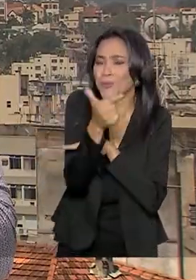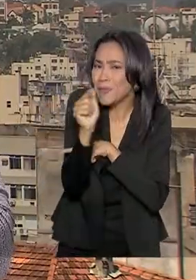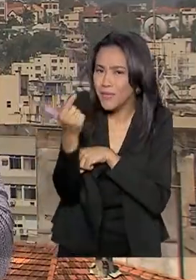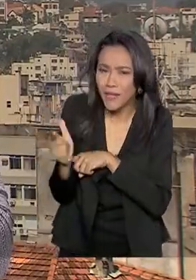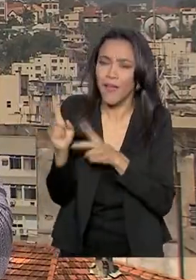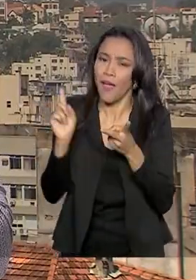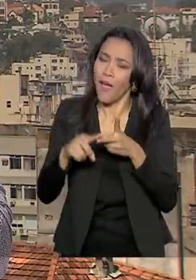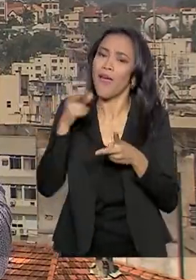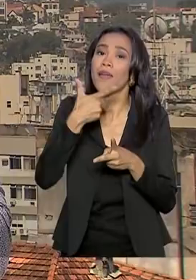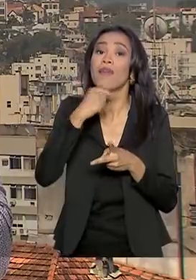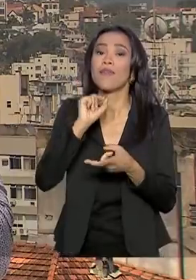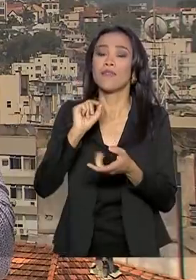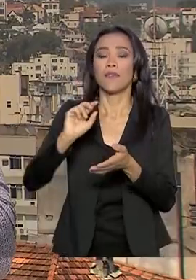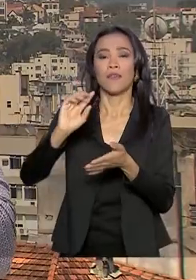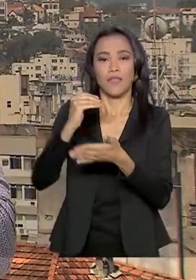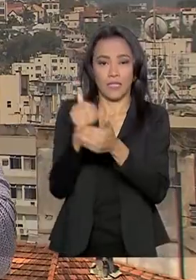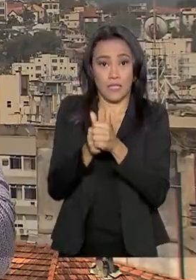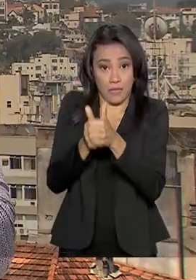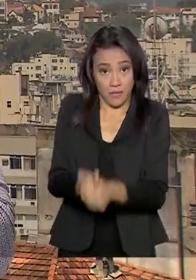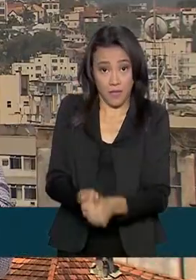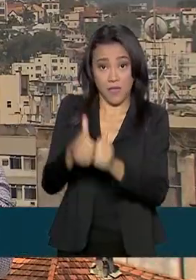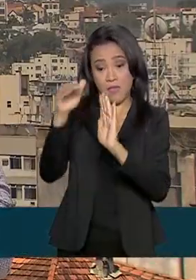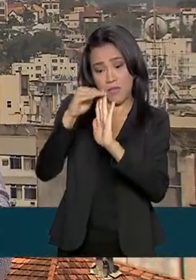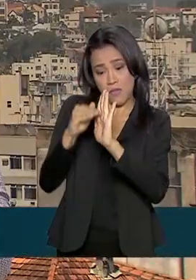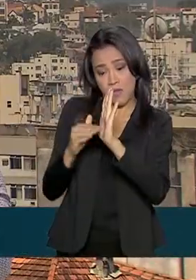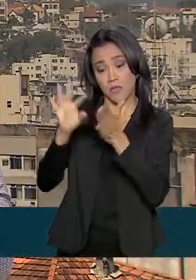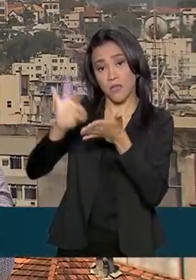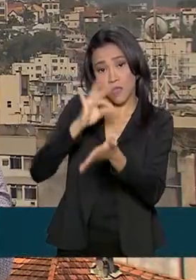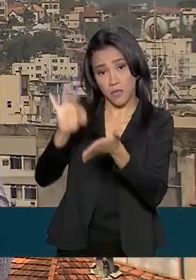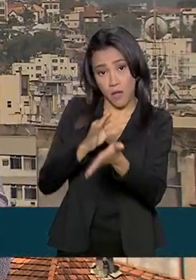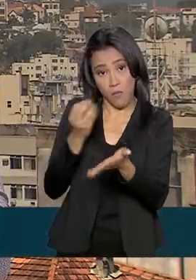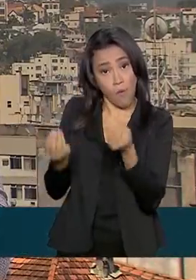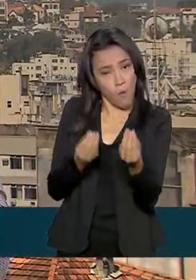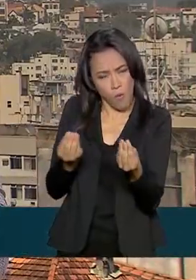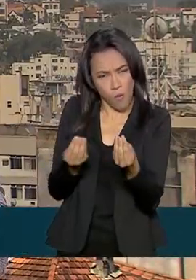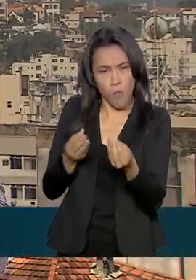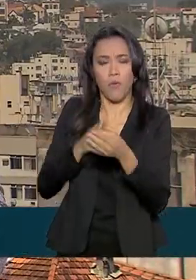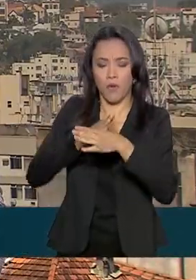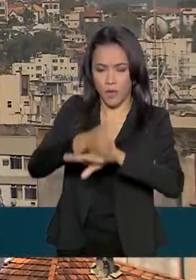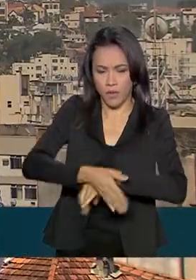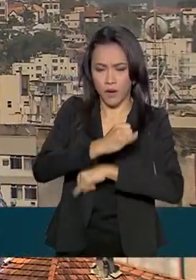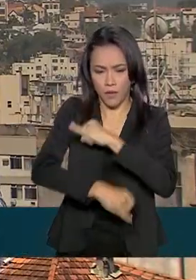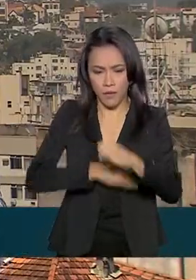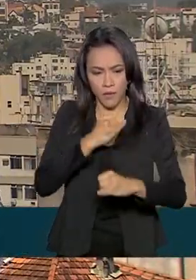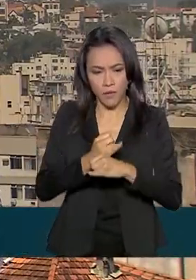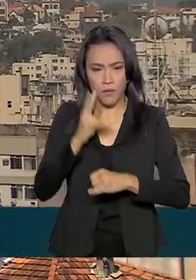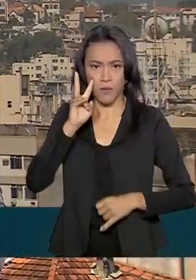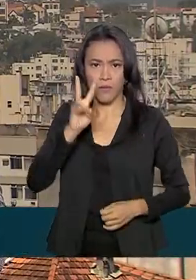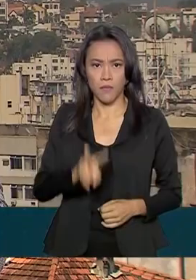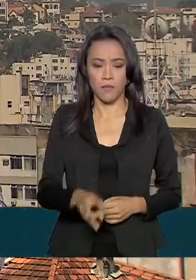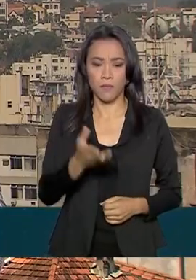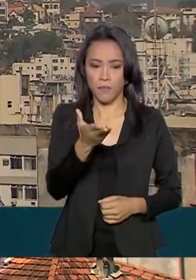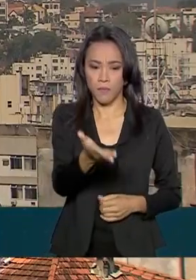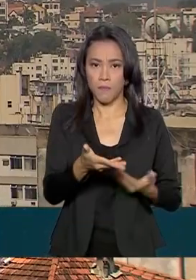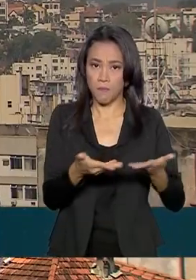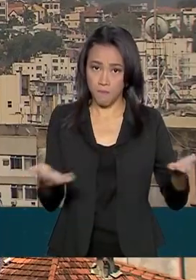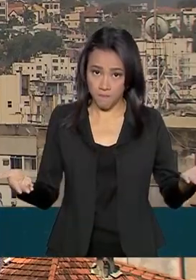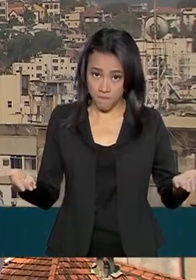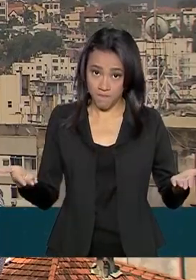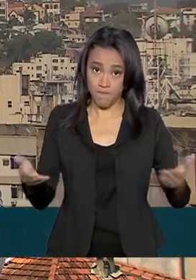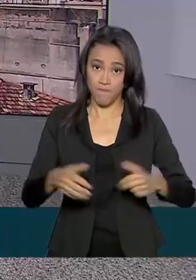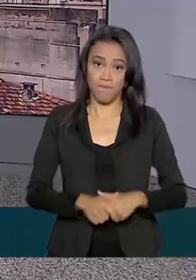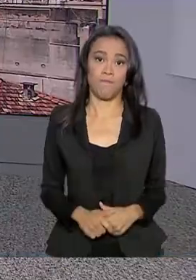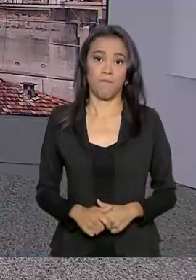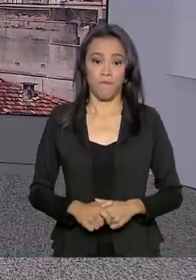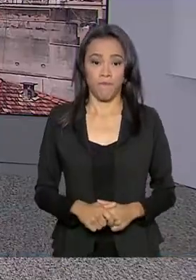são concedidas pela ordem de inscrição a inscrição deve ser feita no endereço site prouni.mec.gov ponto